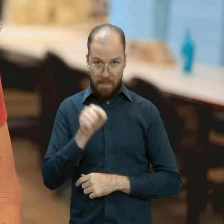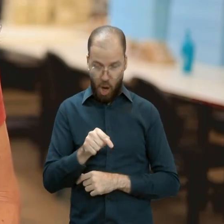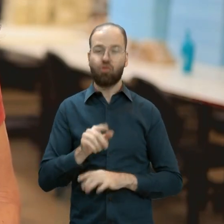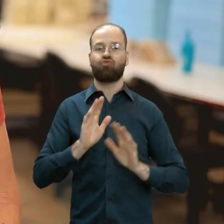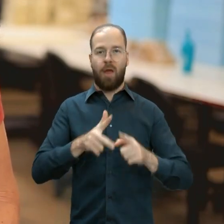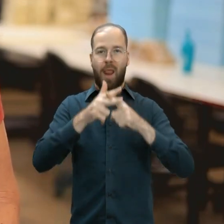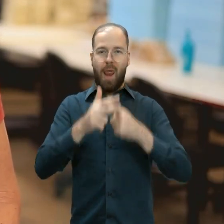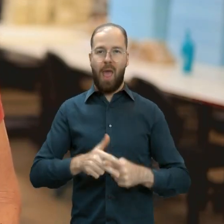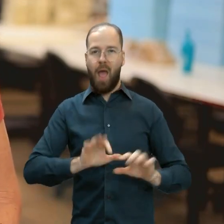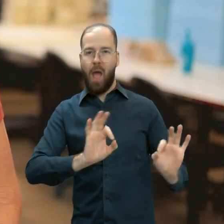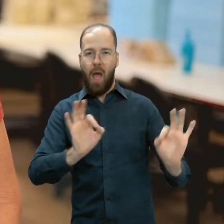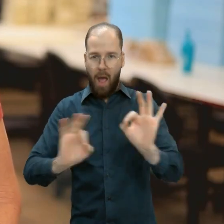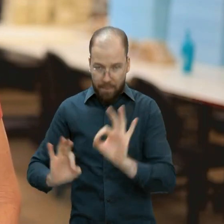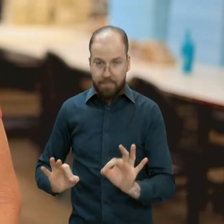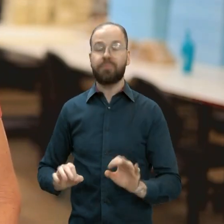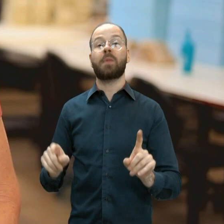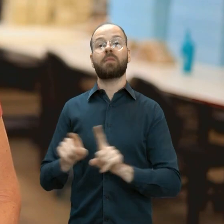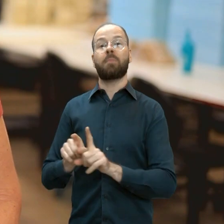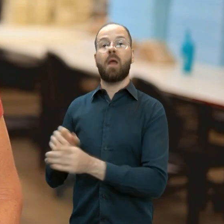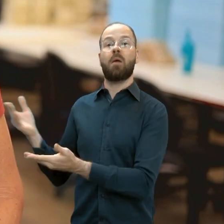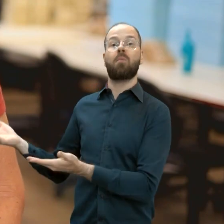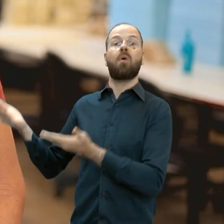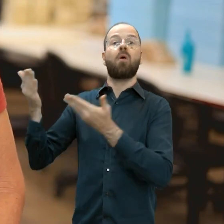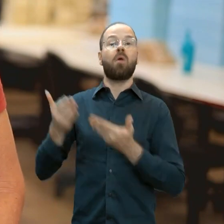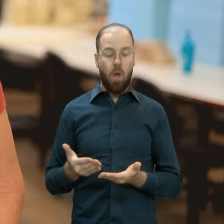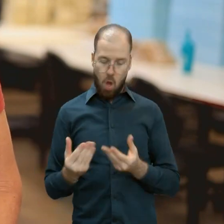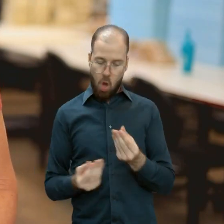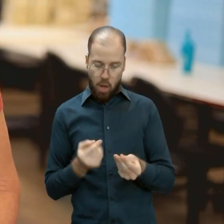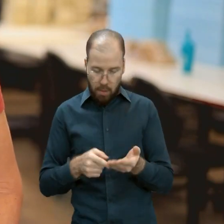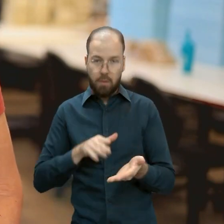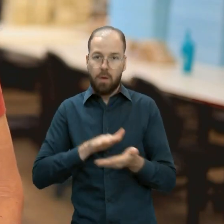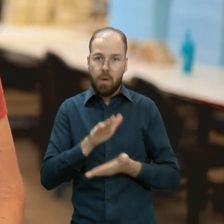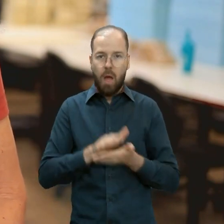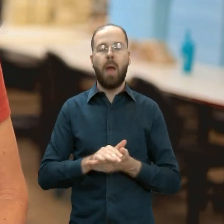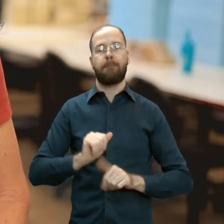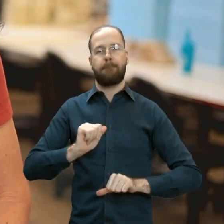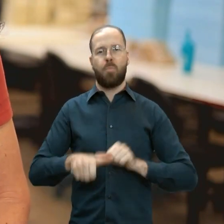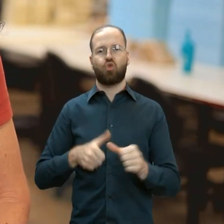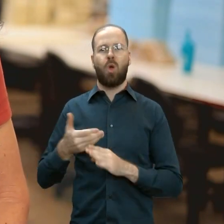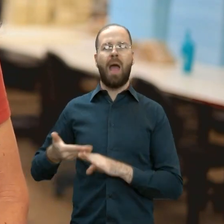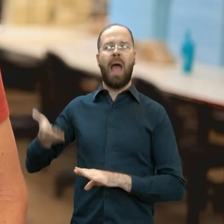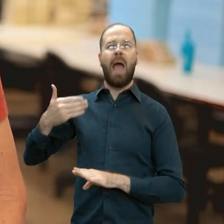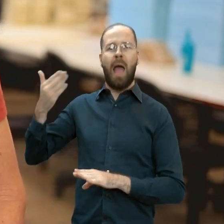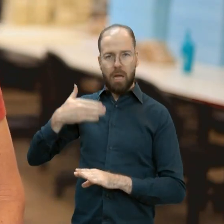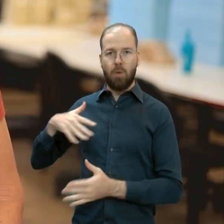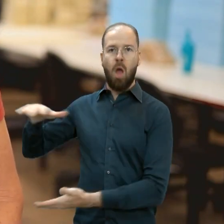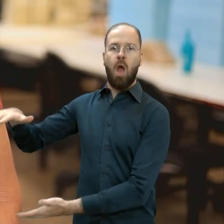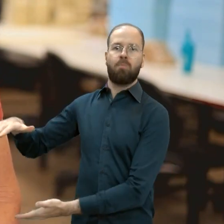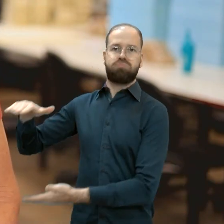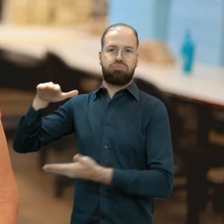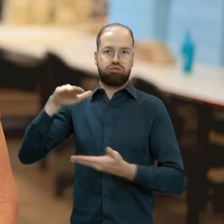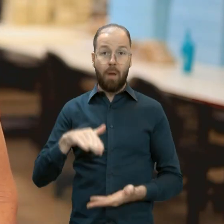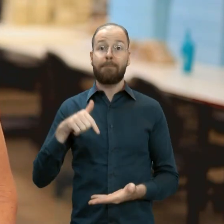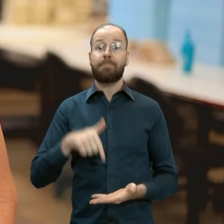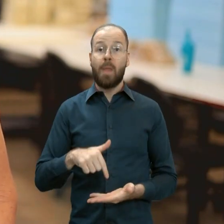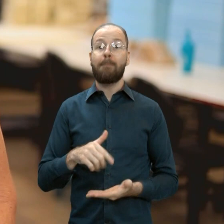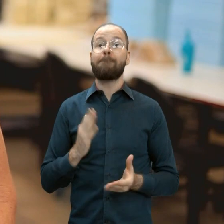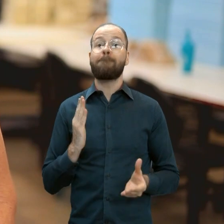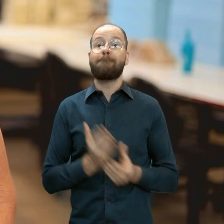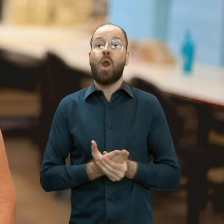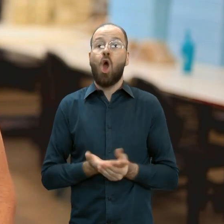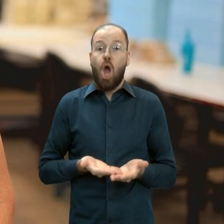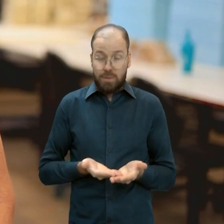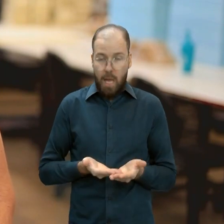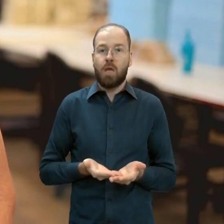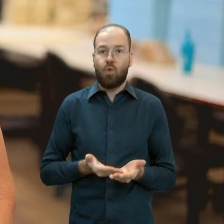processos chegam ao SEGRAF também modificou. Antes os processos eram físicos e desde 2019 passaram a ser